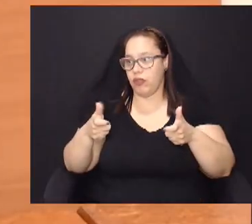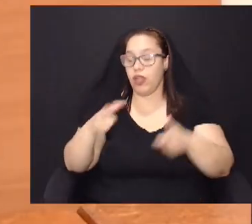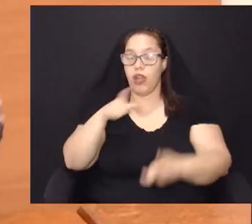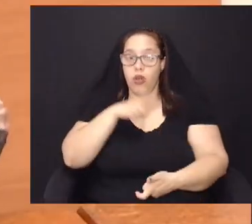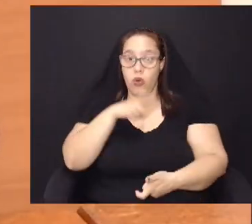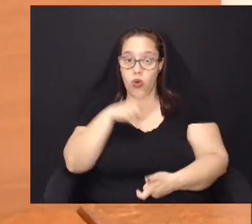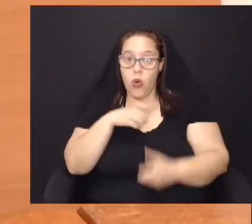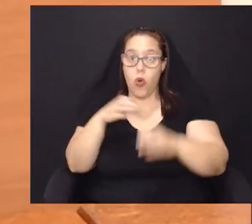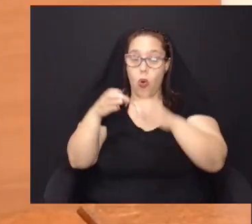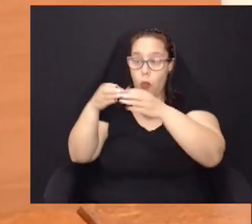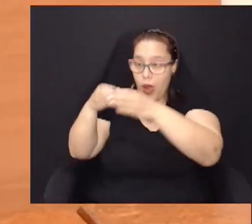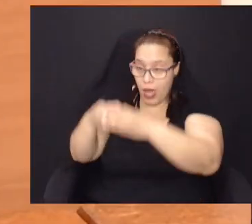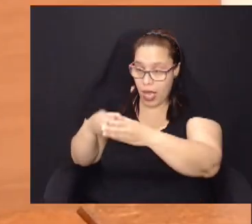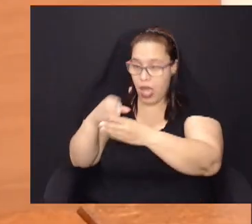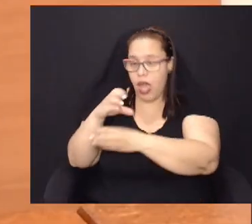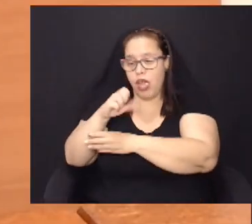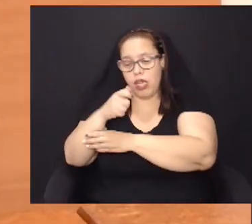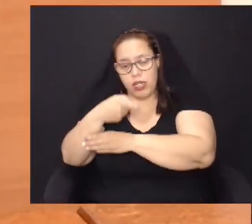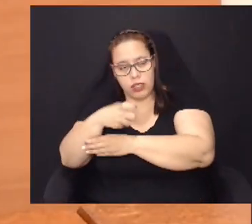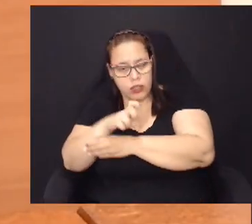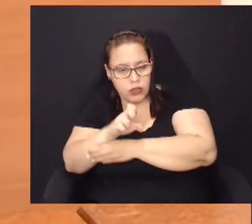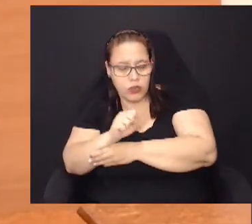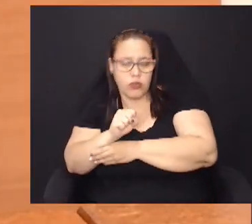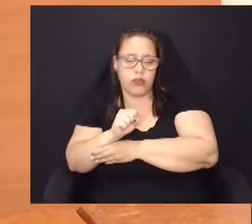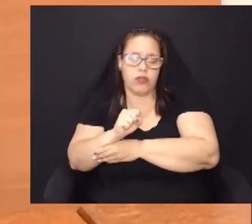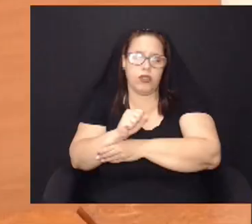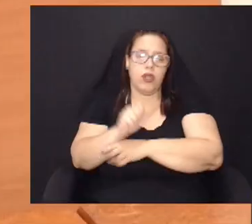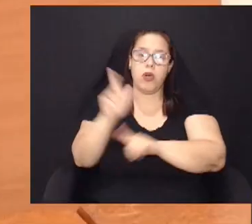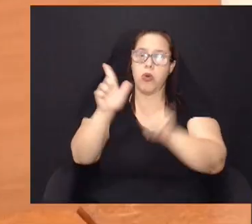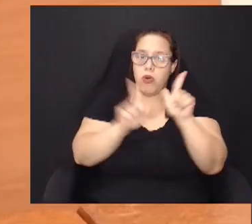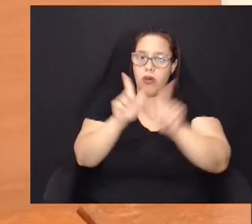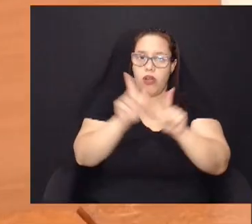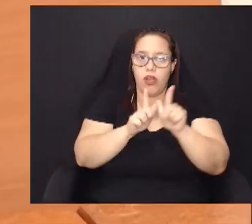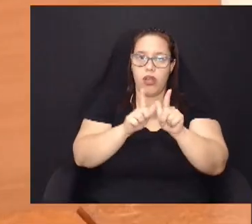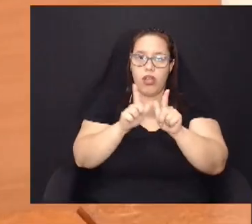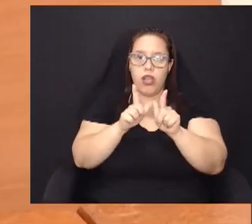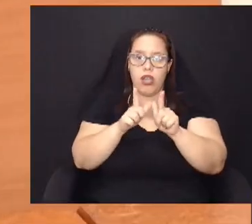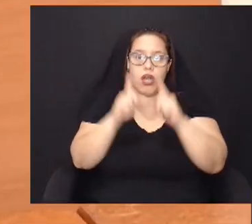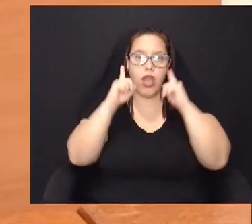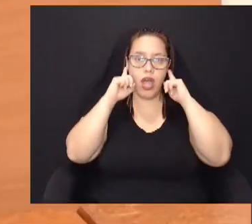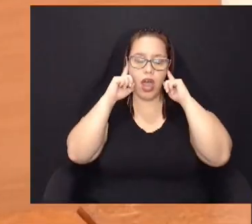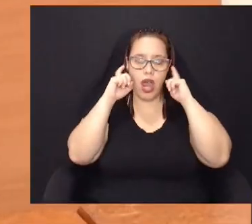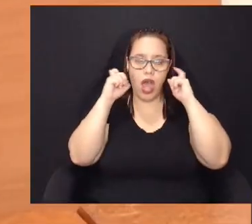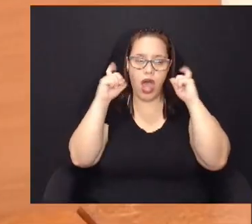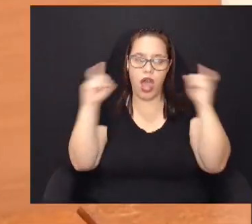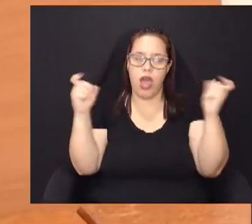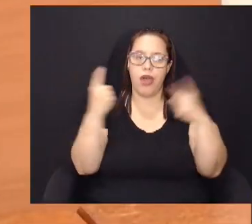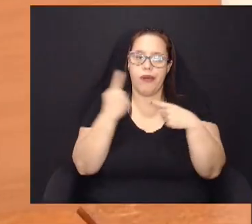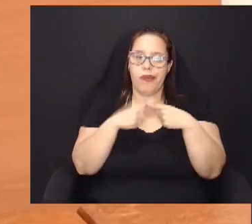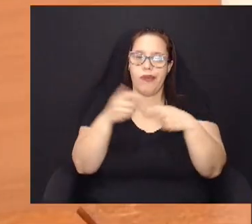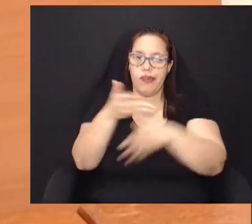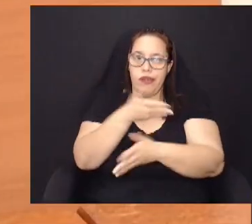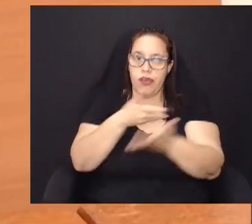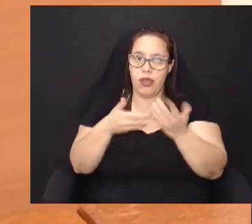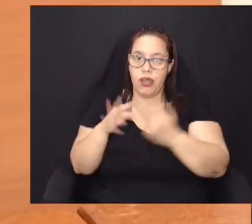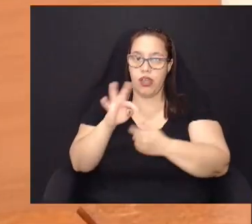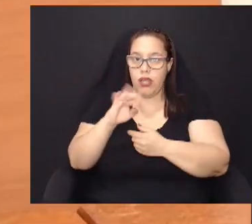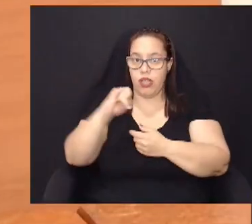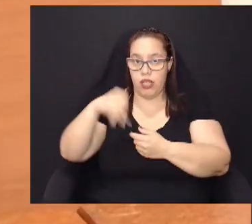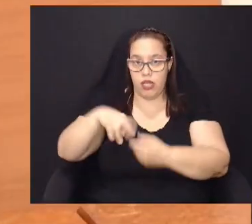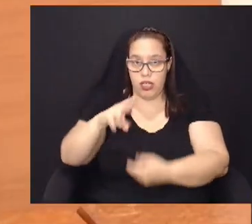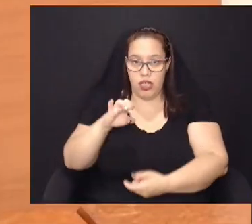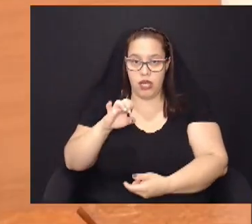de som e uma música lá e uma TV, ela é uma emissão de ruído, porque o que envolve é timbre,